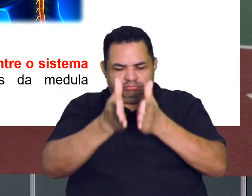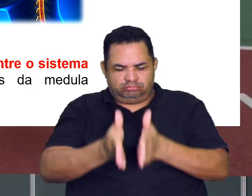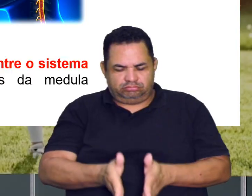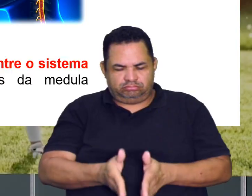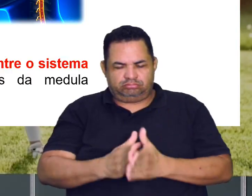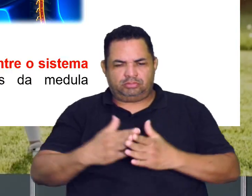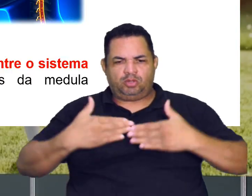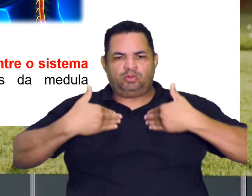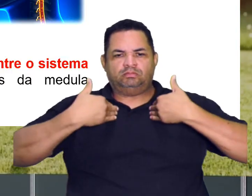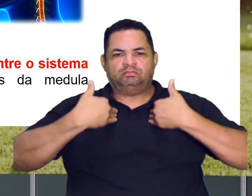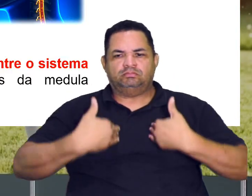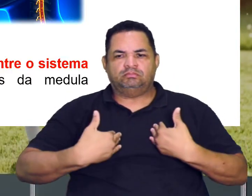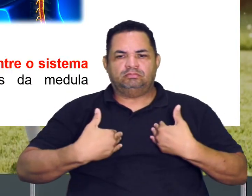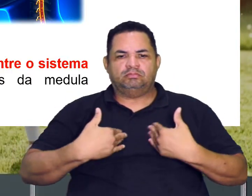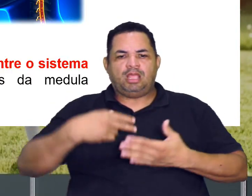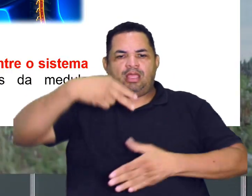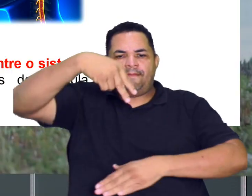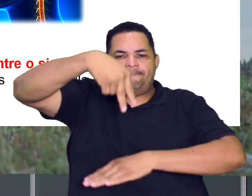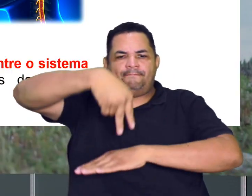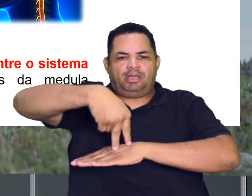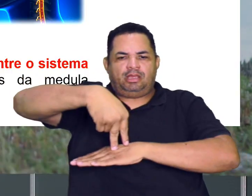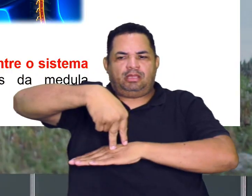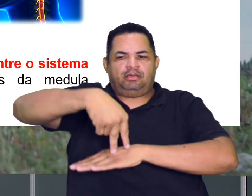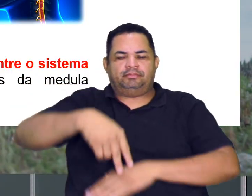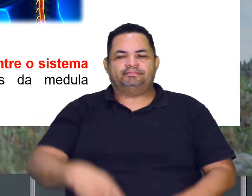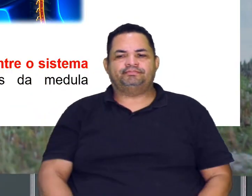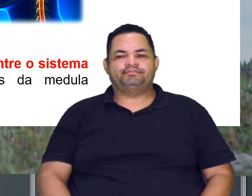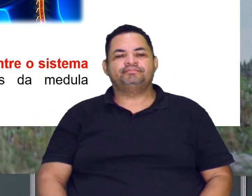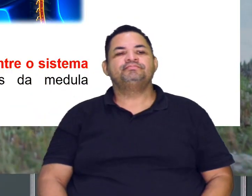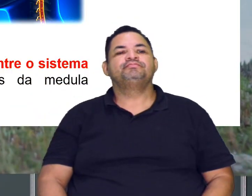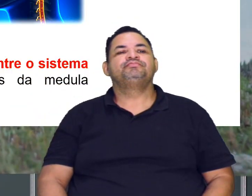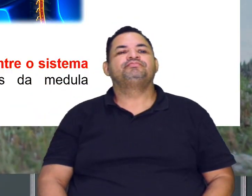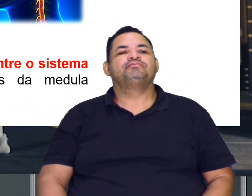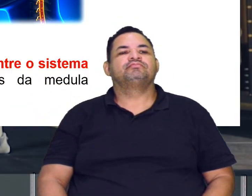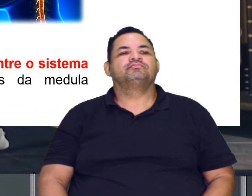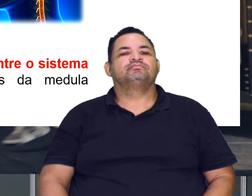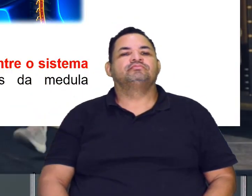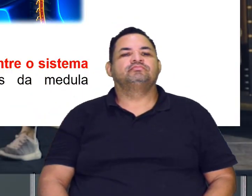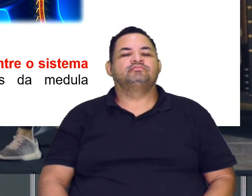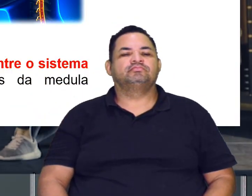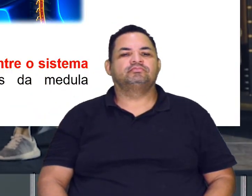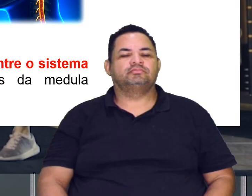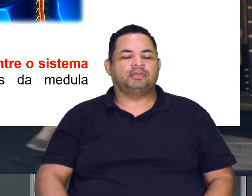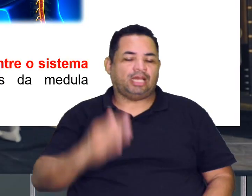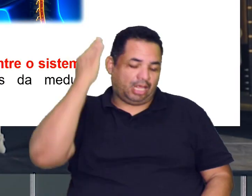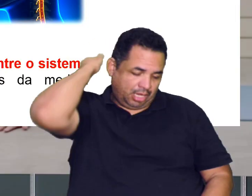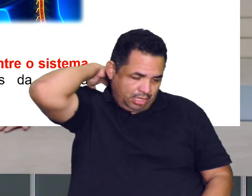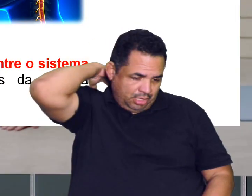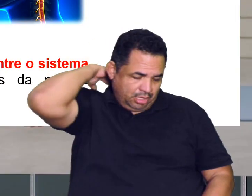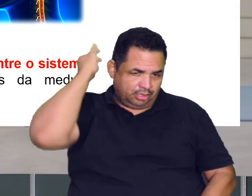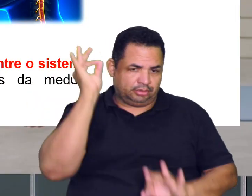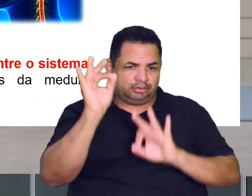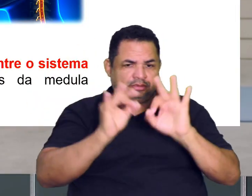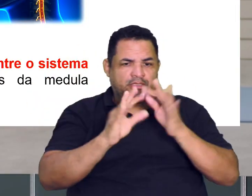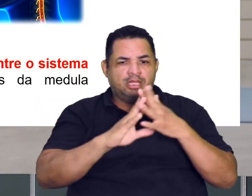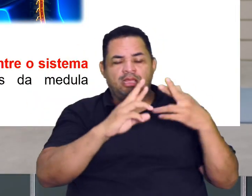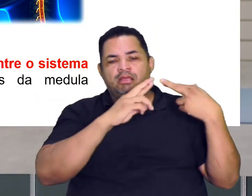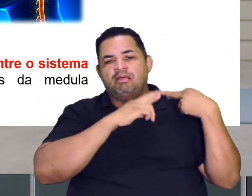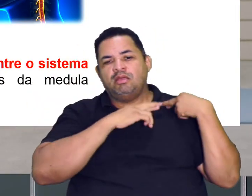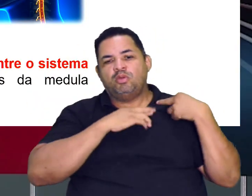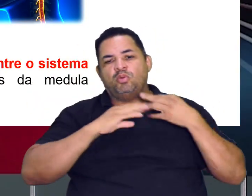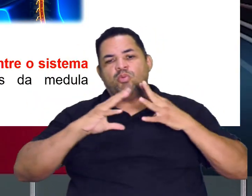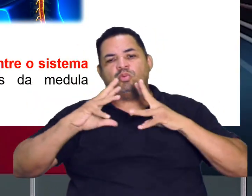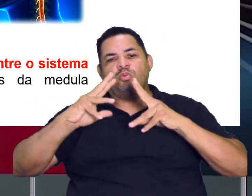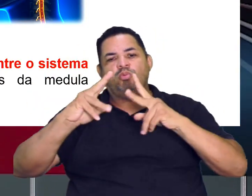gente consiga ficar nessa posição de pé, certo? Muito bem. E aí essa nossa coluna, ela é responsável